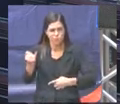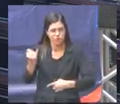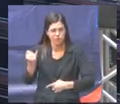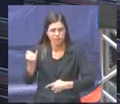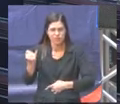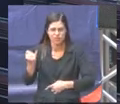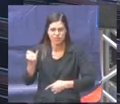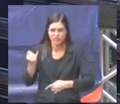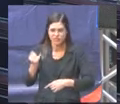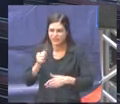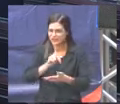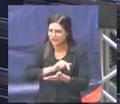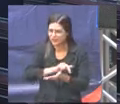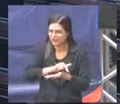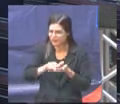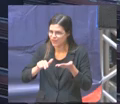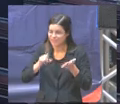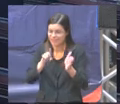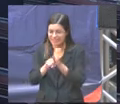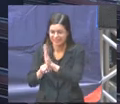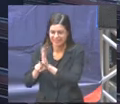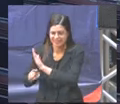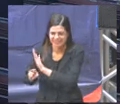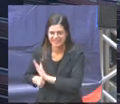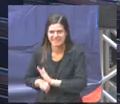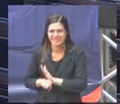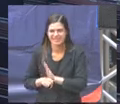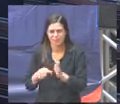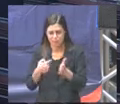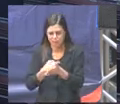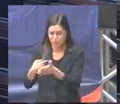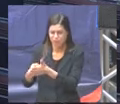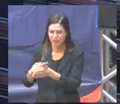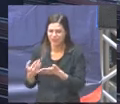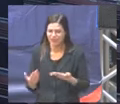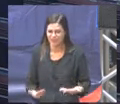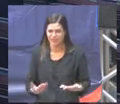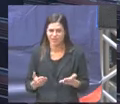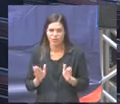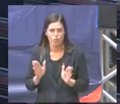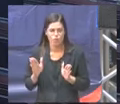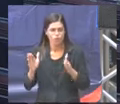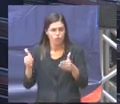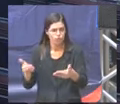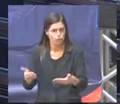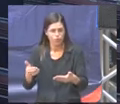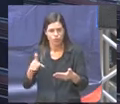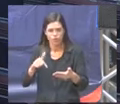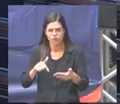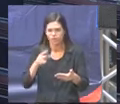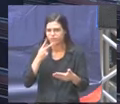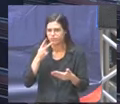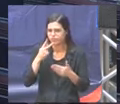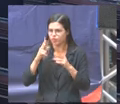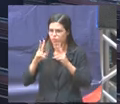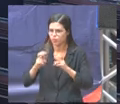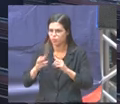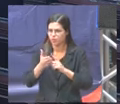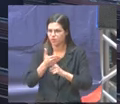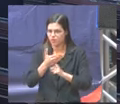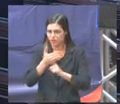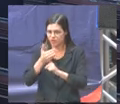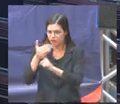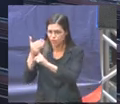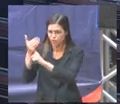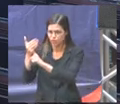muitas perguntas, então eu vou focar no que você falou a respeito da